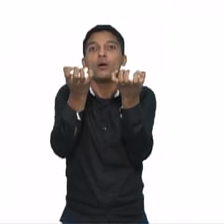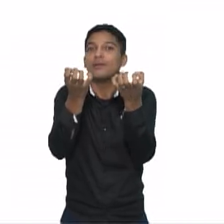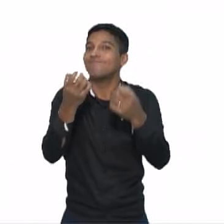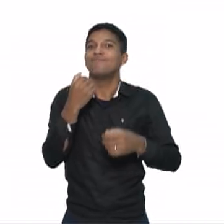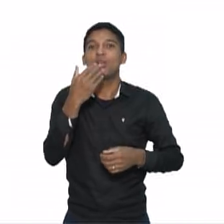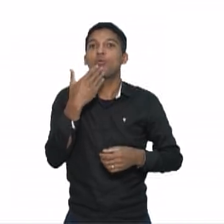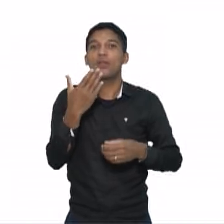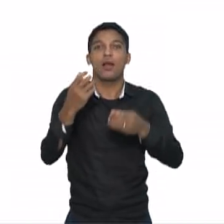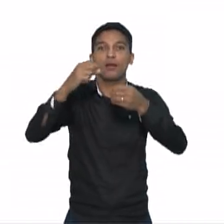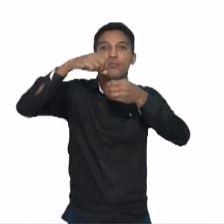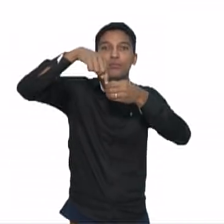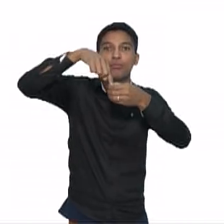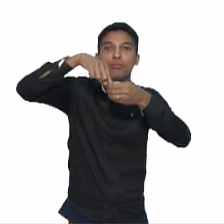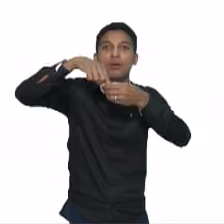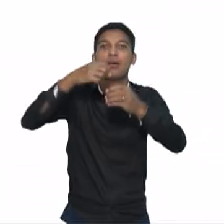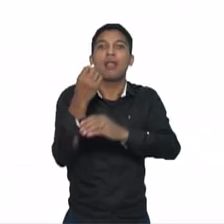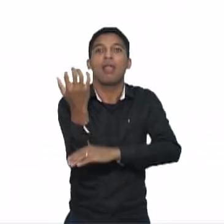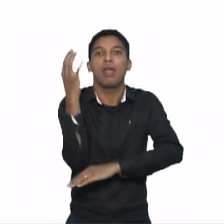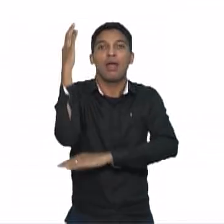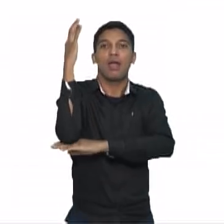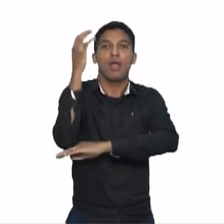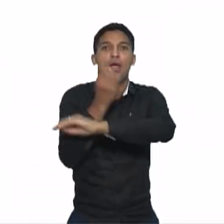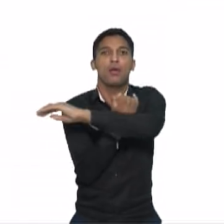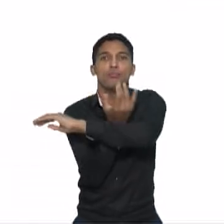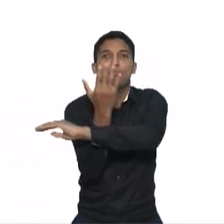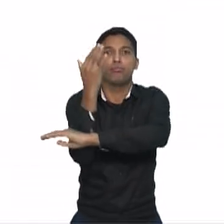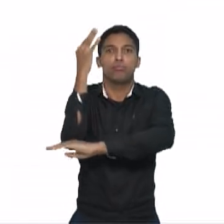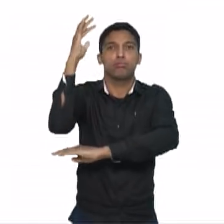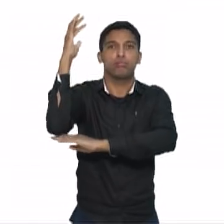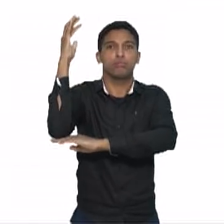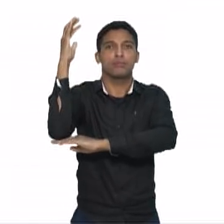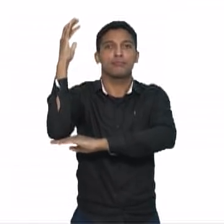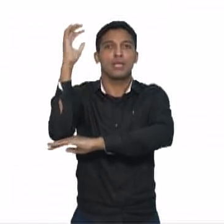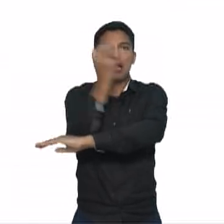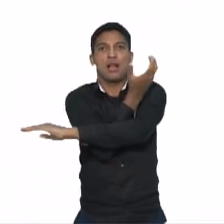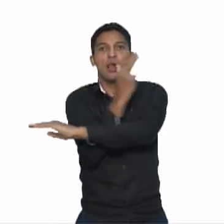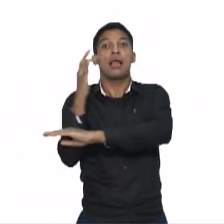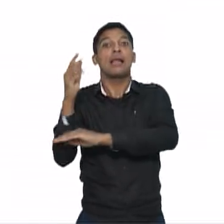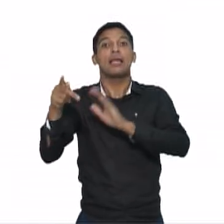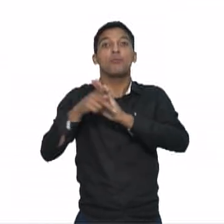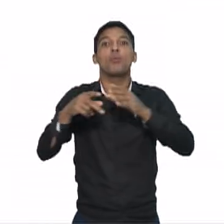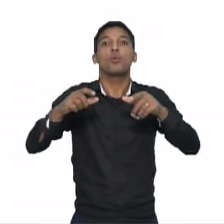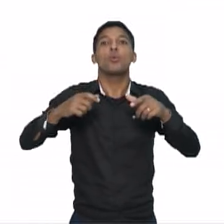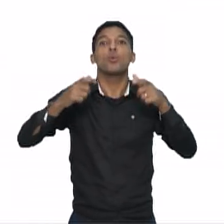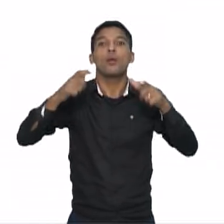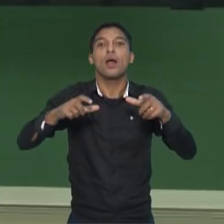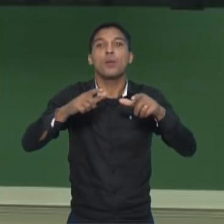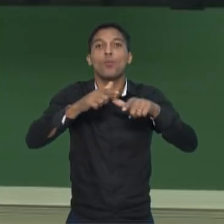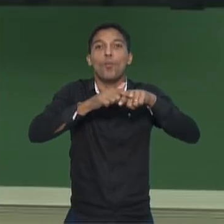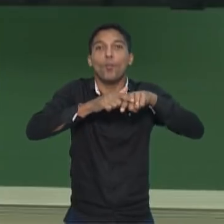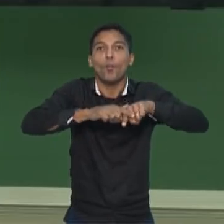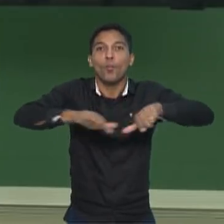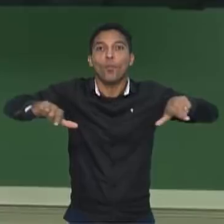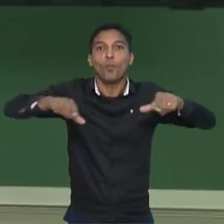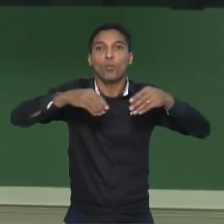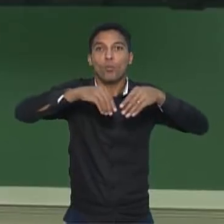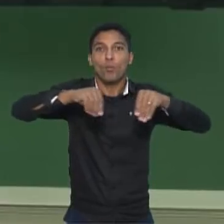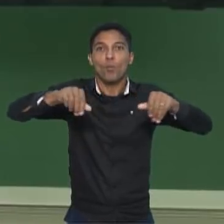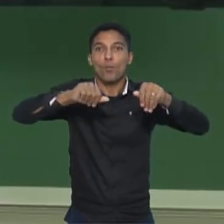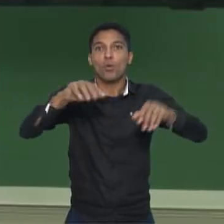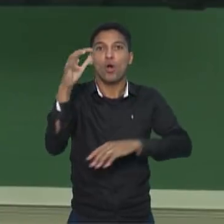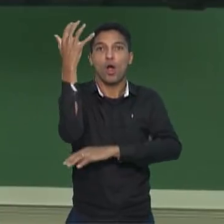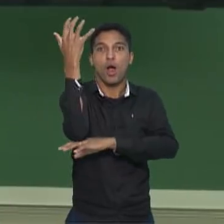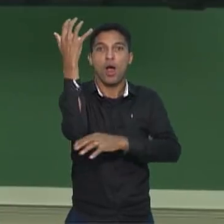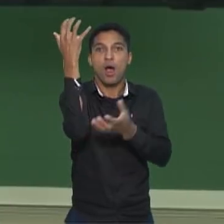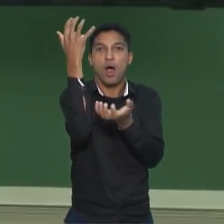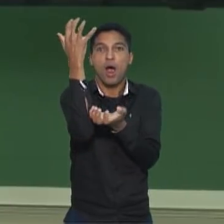plantas, sendo comum em regiões desérticas. Vamos agora acompanhar a imagem